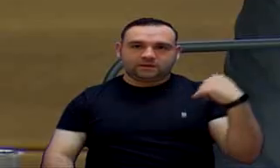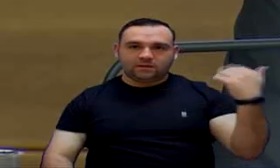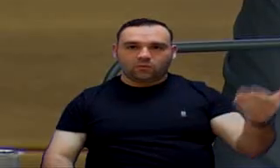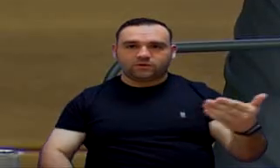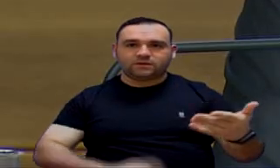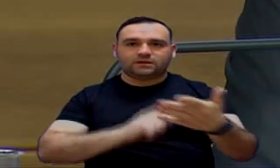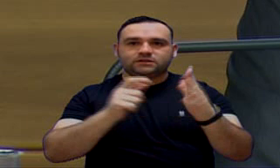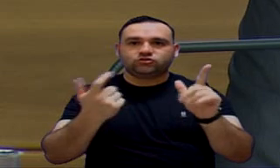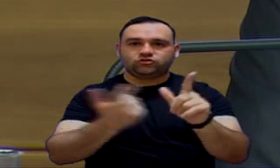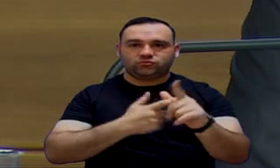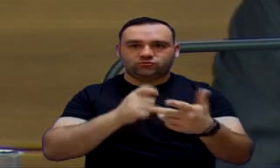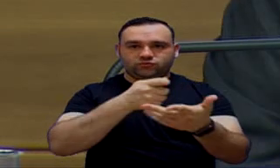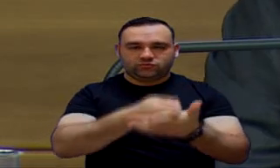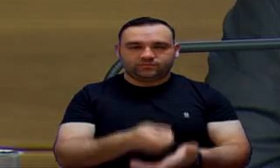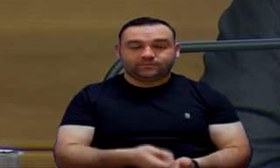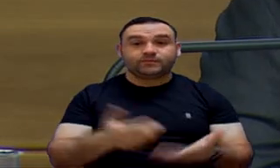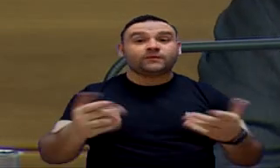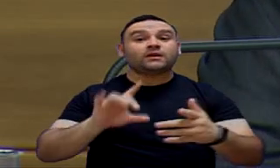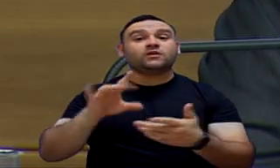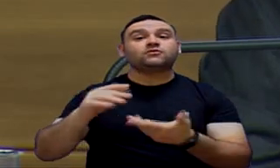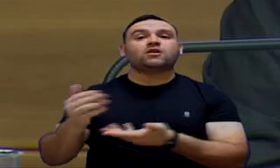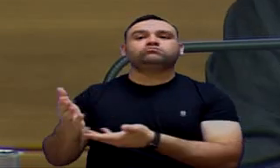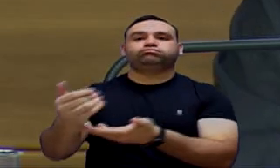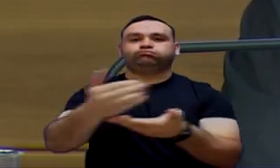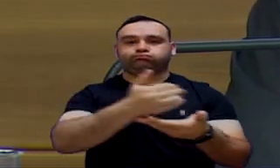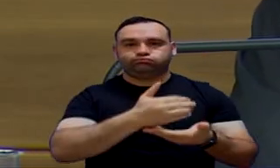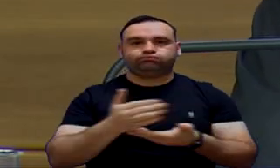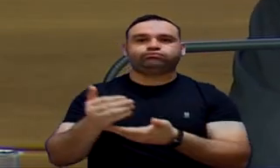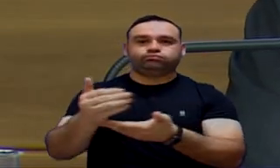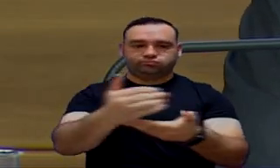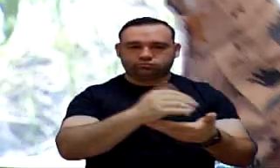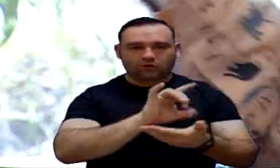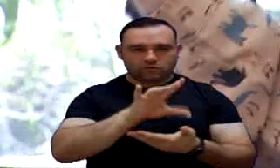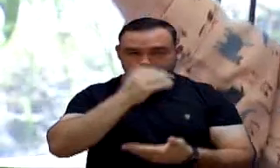de despesa aqui é só a receita